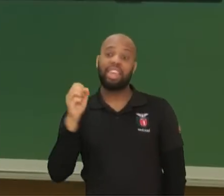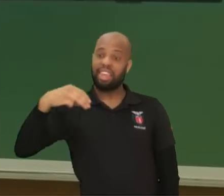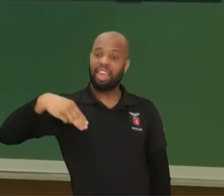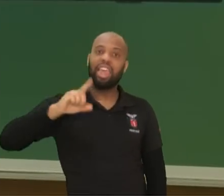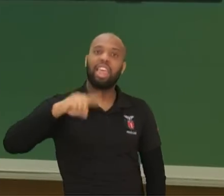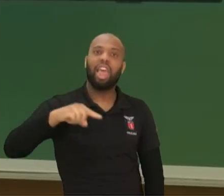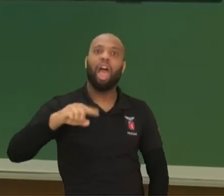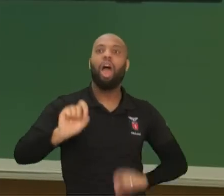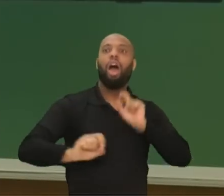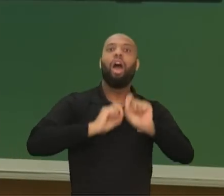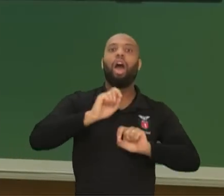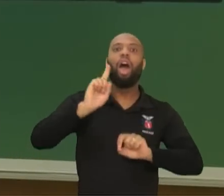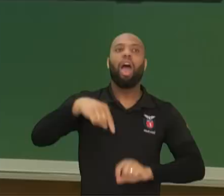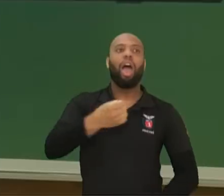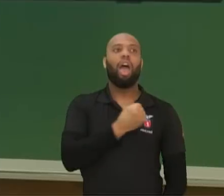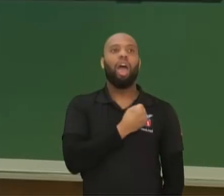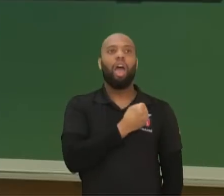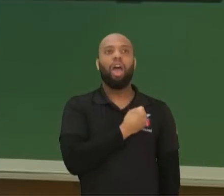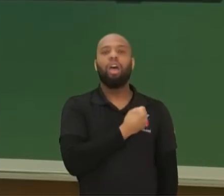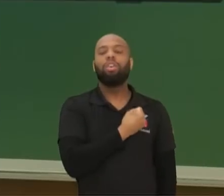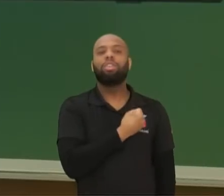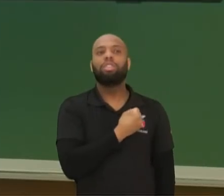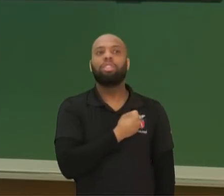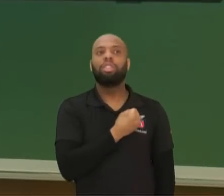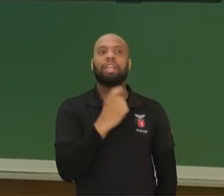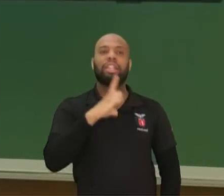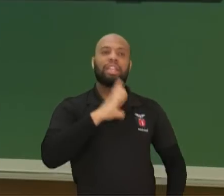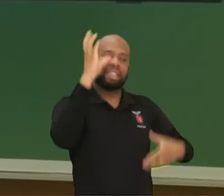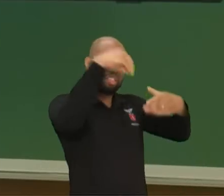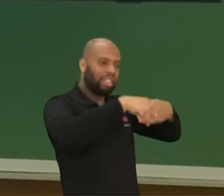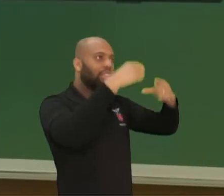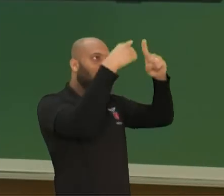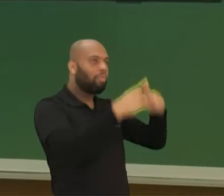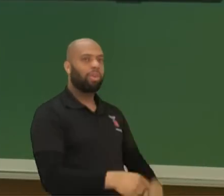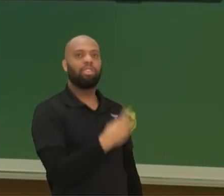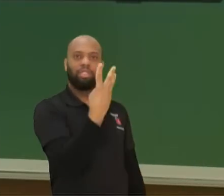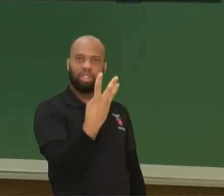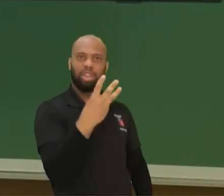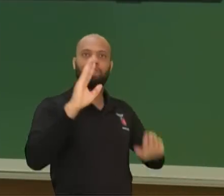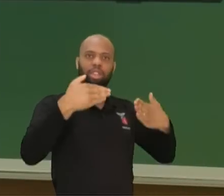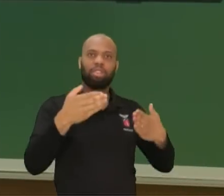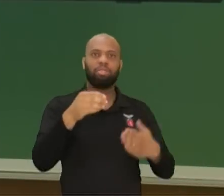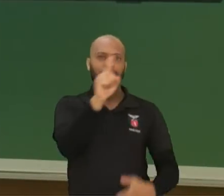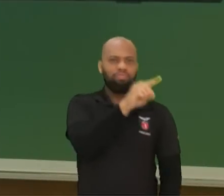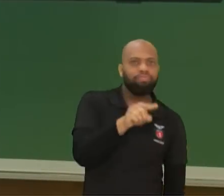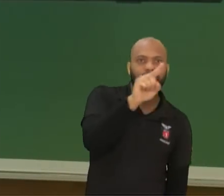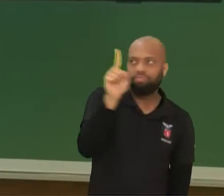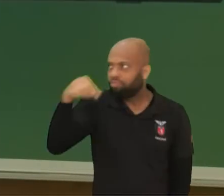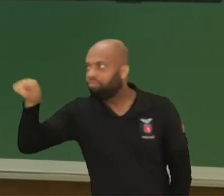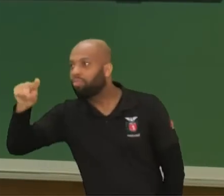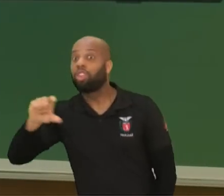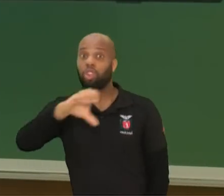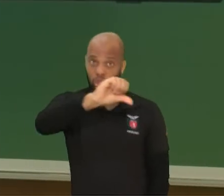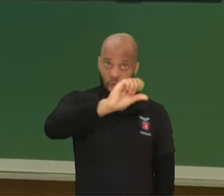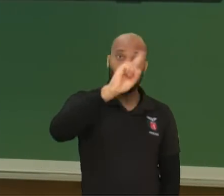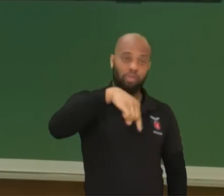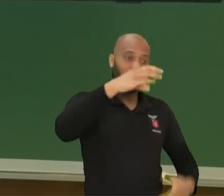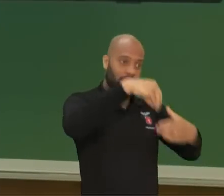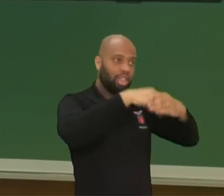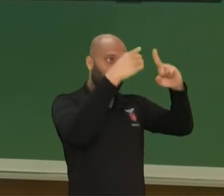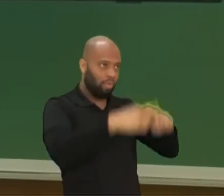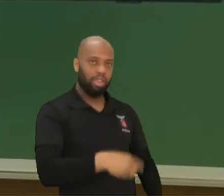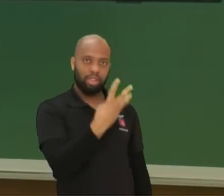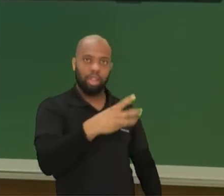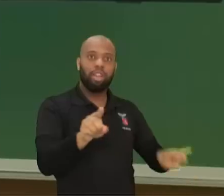são aqui os múltiplos de 3. Então, a professora vai circular aqui, ó. O 9 é múltiplo de